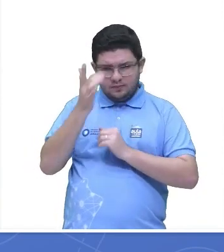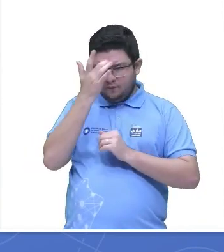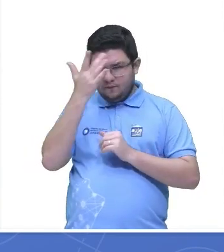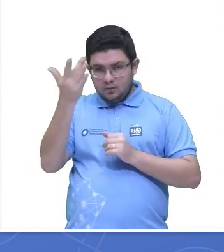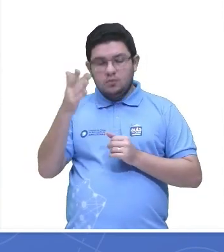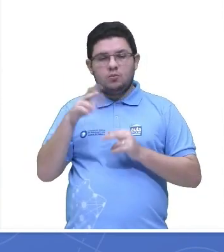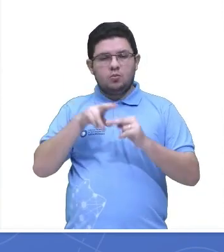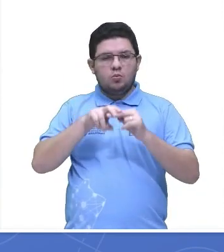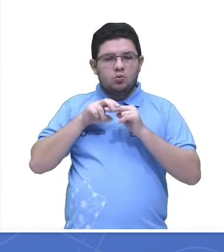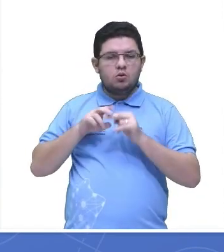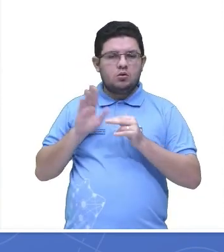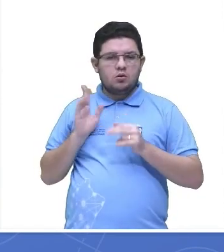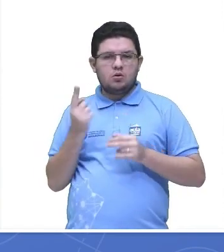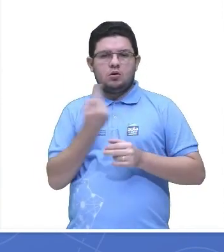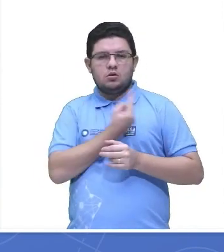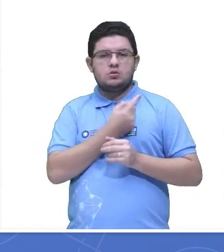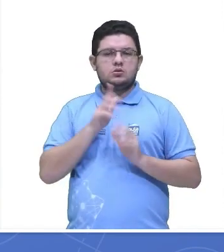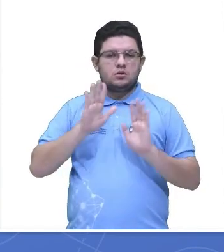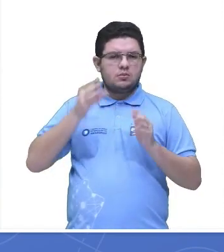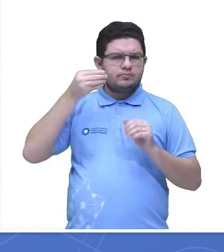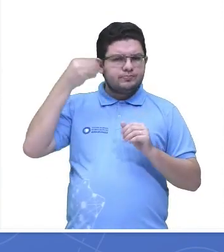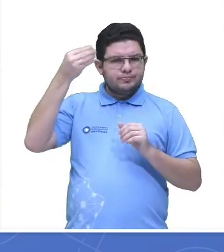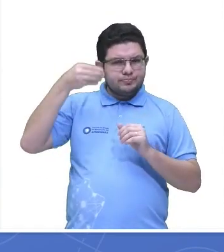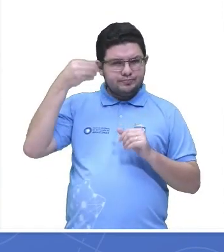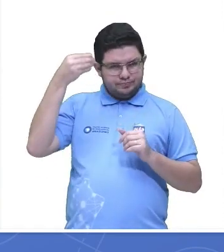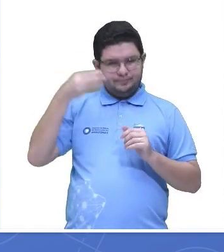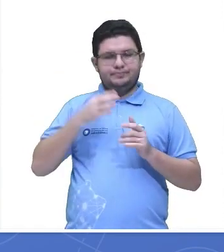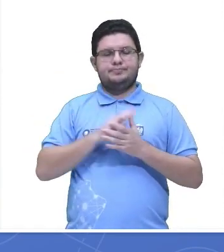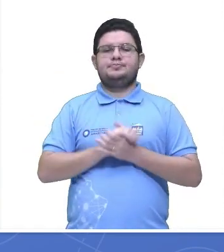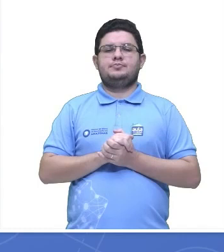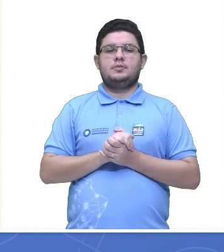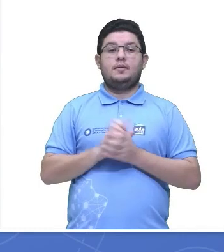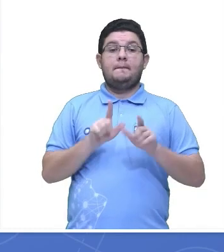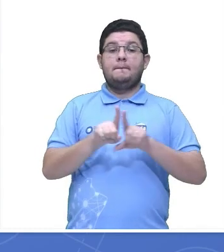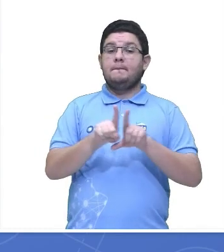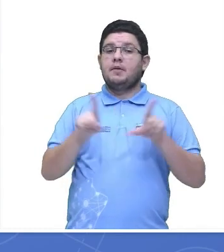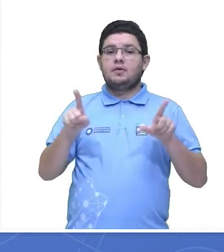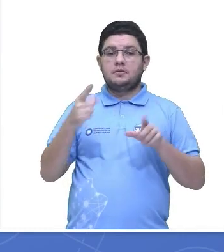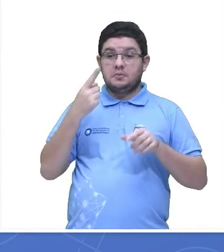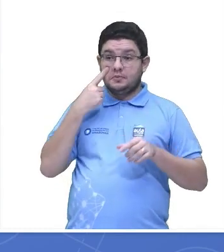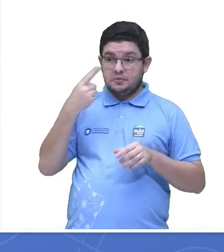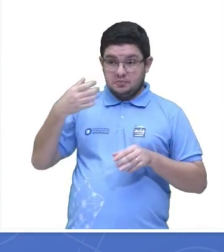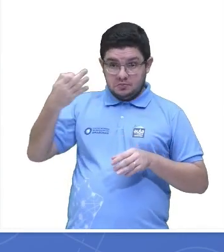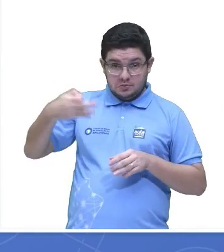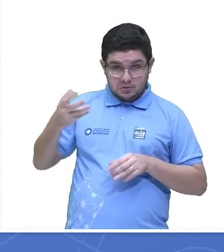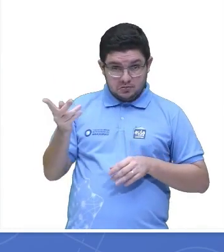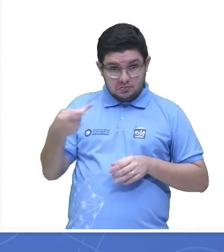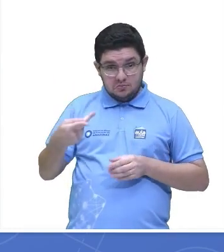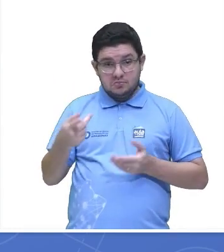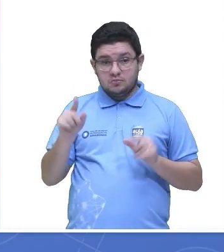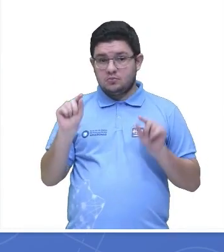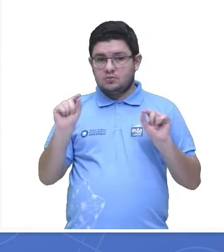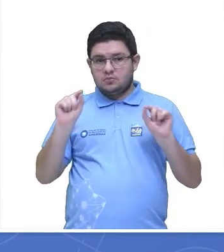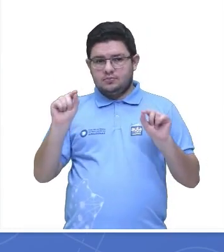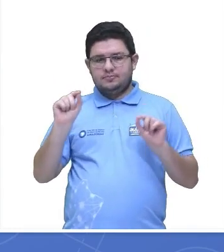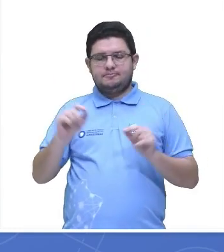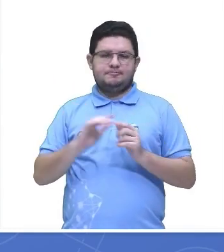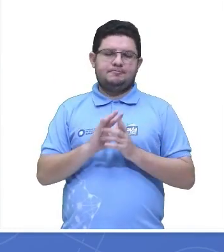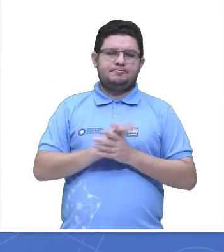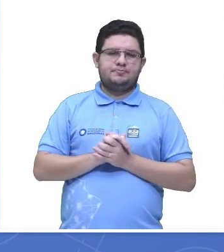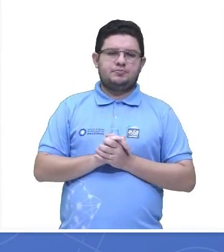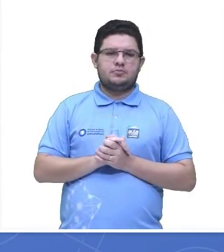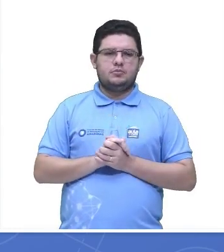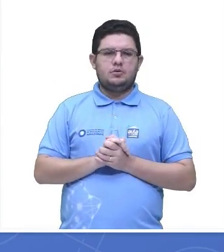que nós já falamos bastante. Mas só vamos confirmar então essa resposta, essa nossa segunda questão. Olha só.